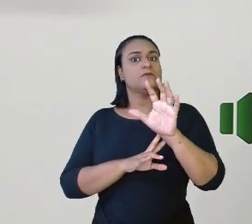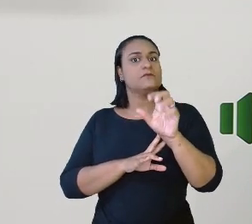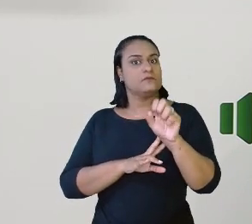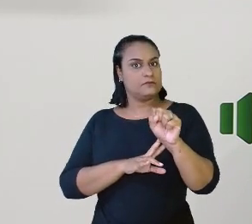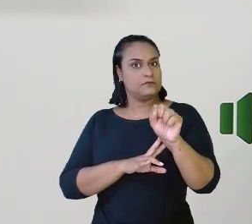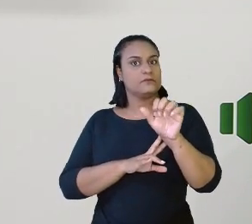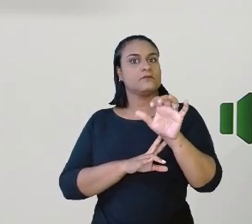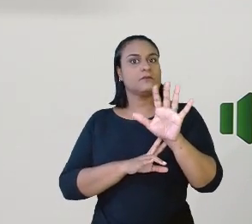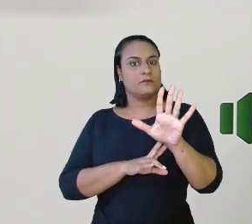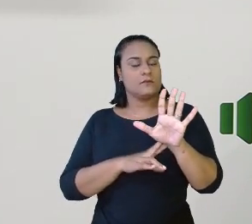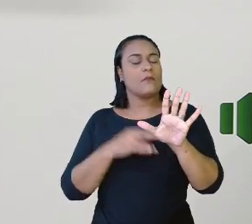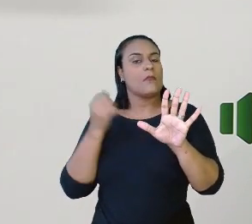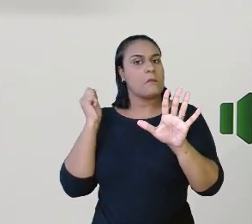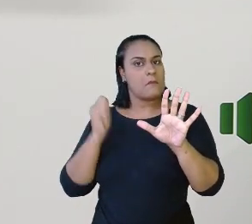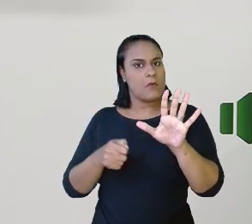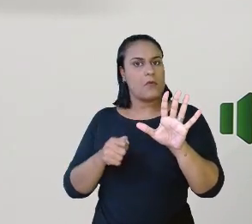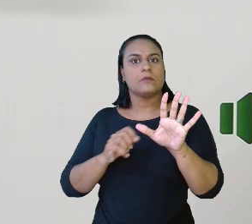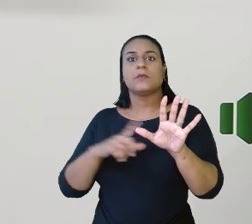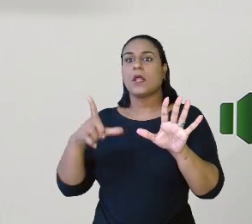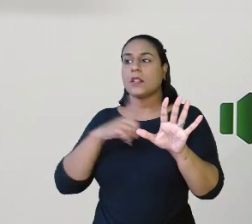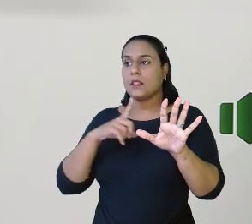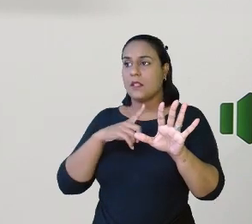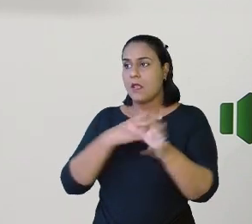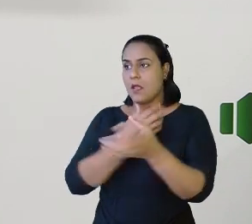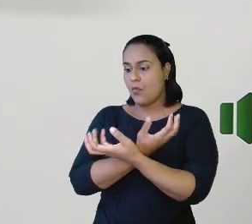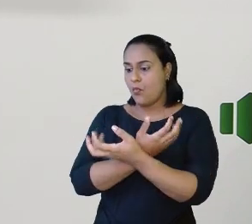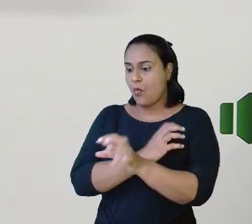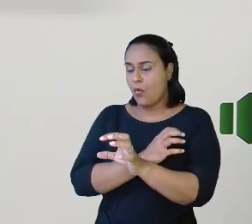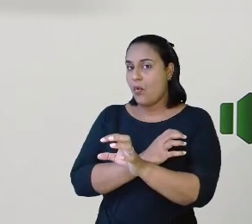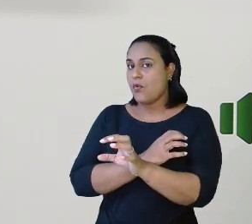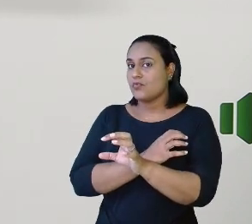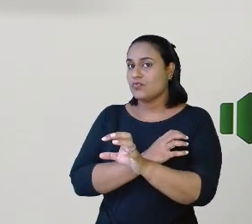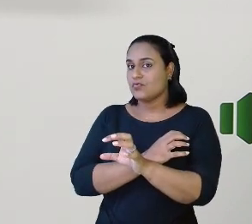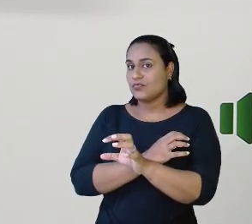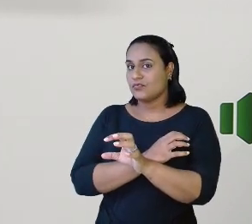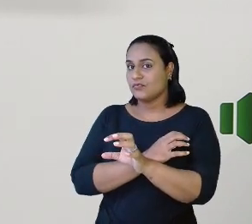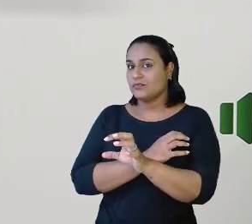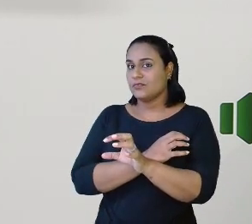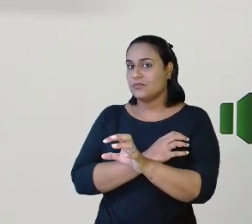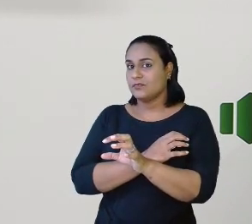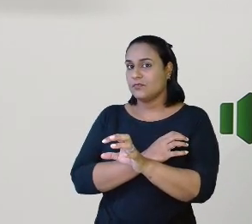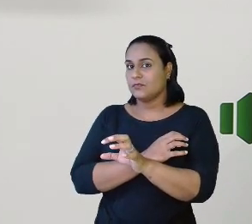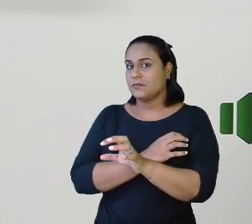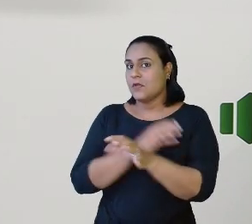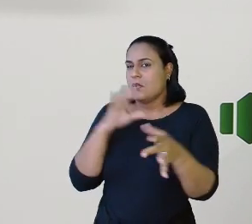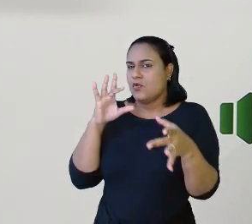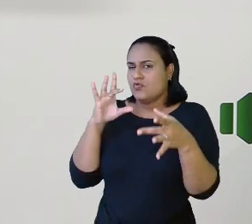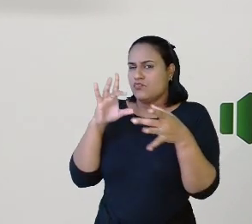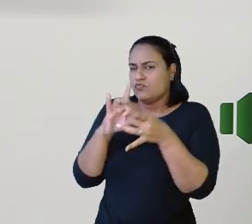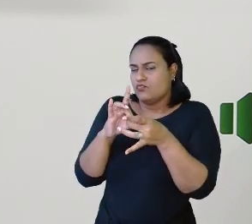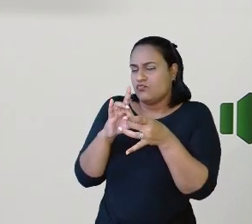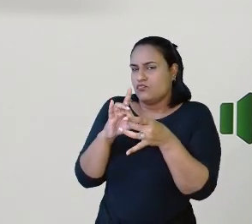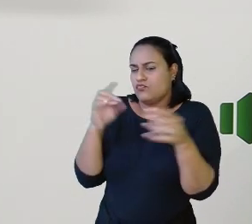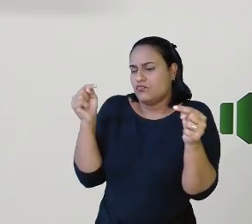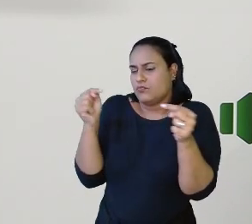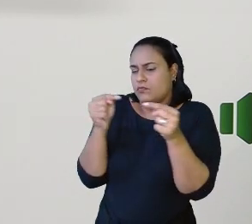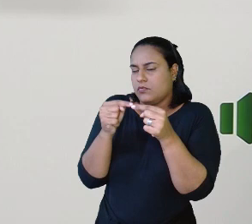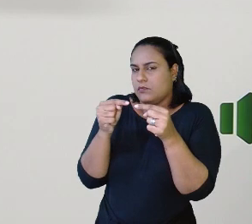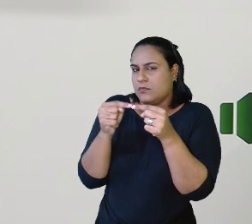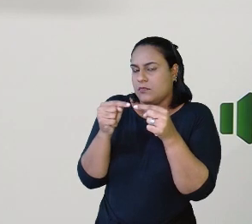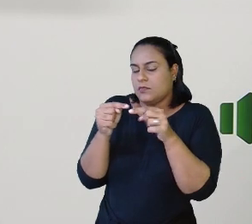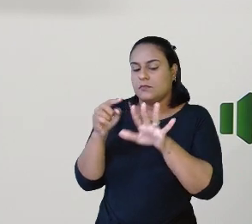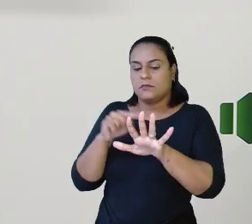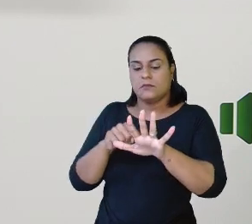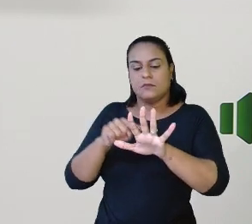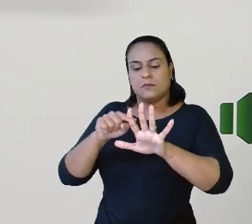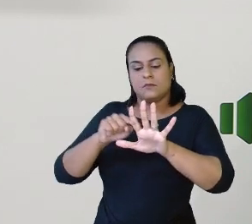fechar. Nós temos os ossos que são juntos ali, eles estão próximos um do outro.